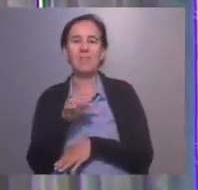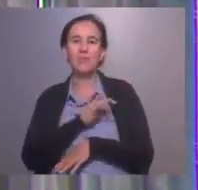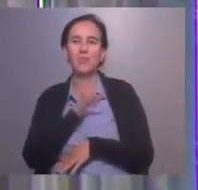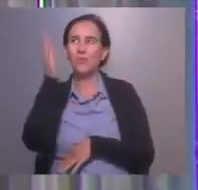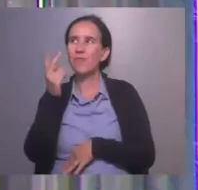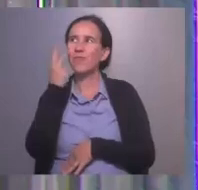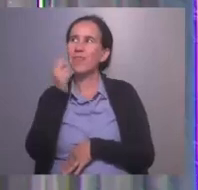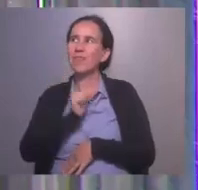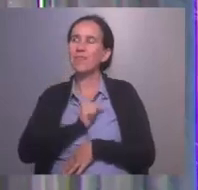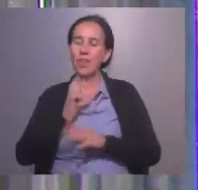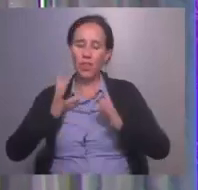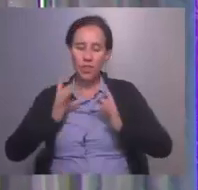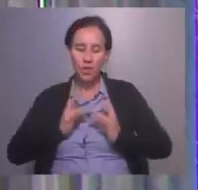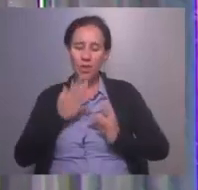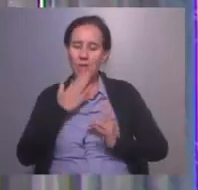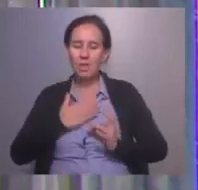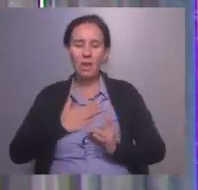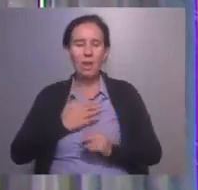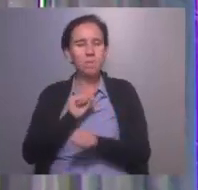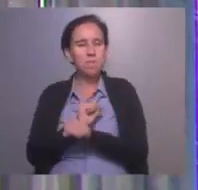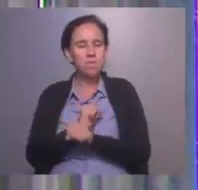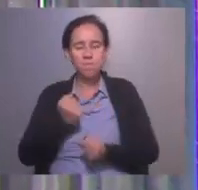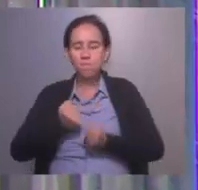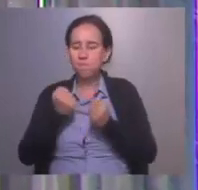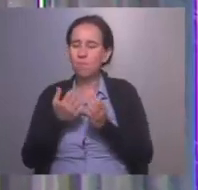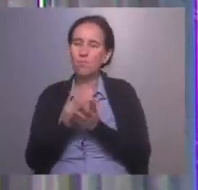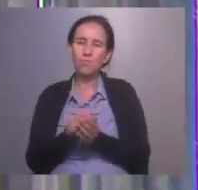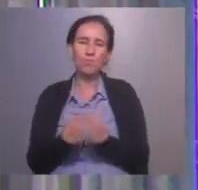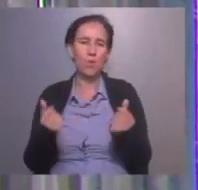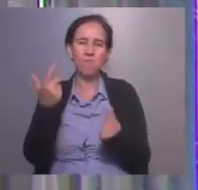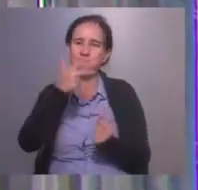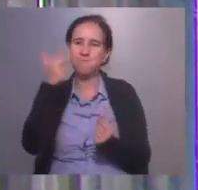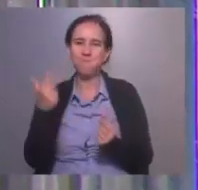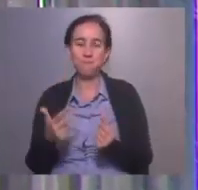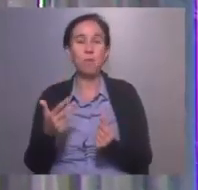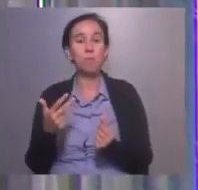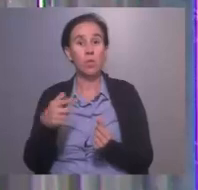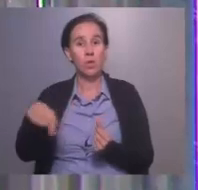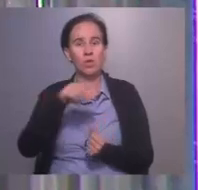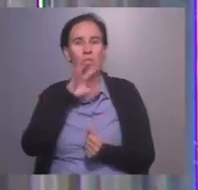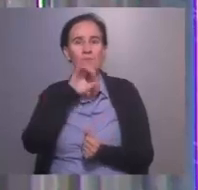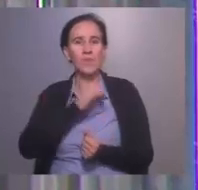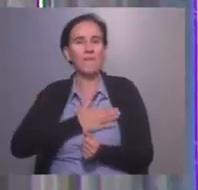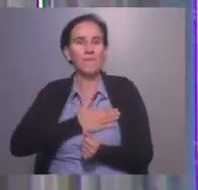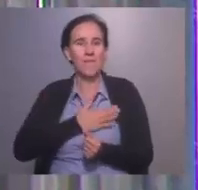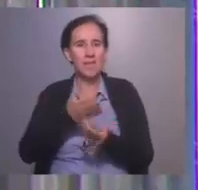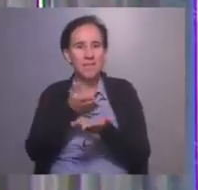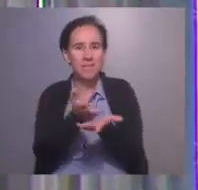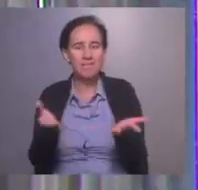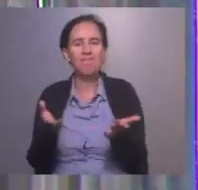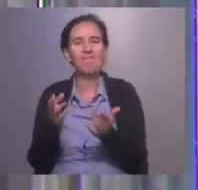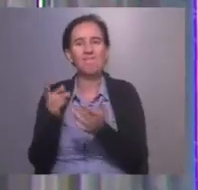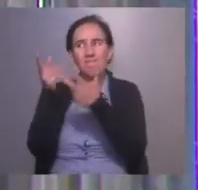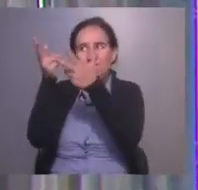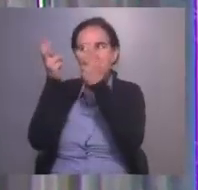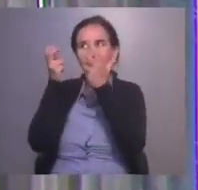vida, desbloqueia todas as nossas incapacidades, para que, como filhos amados, o possamos